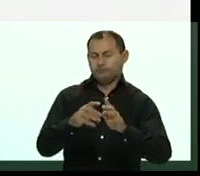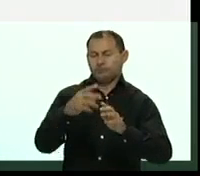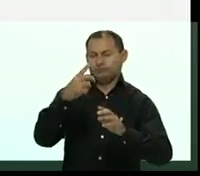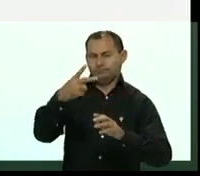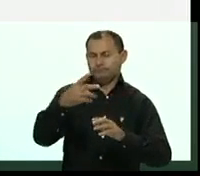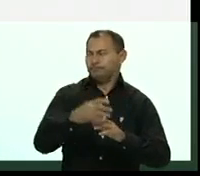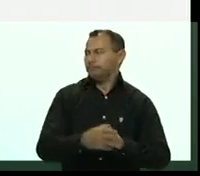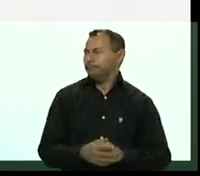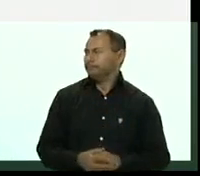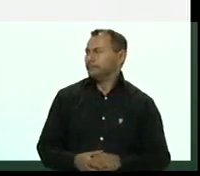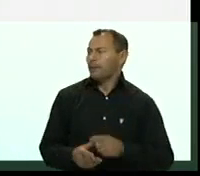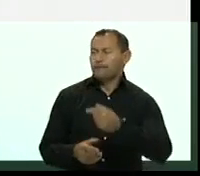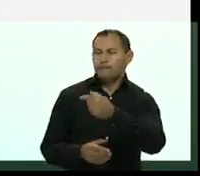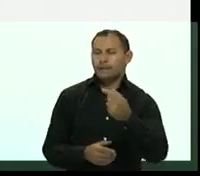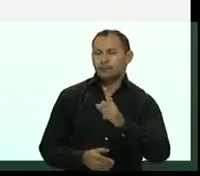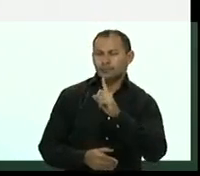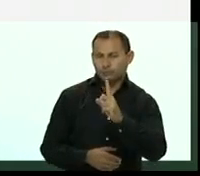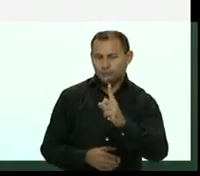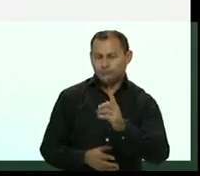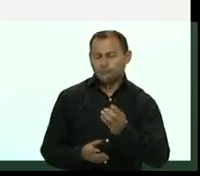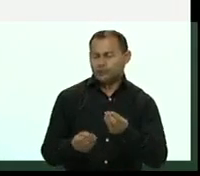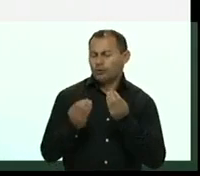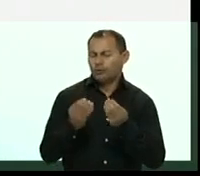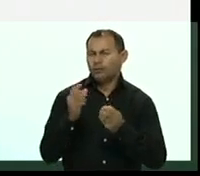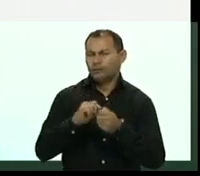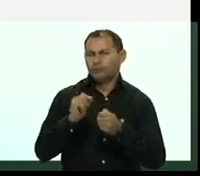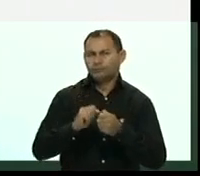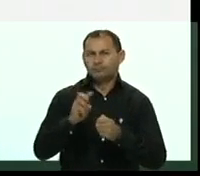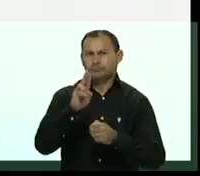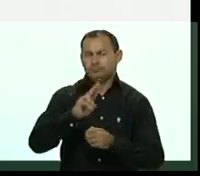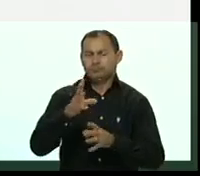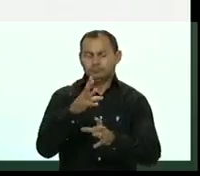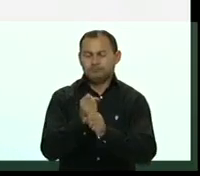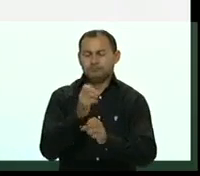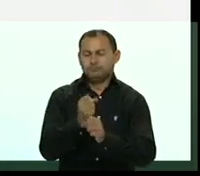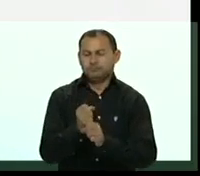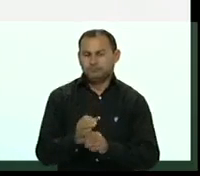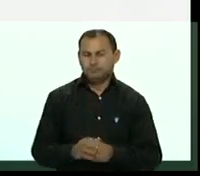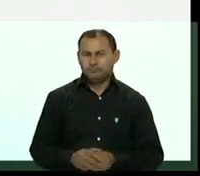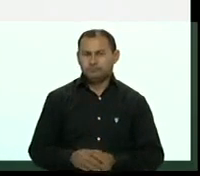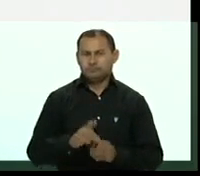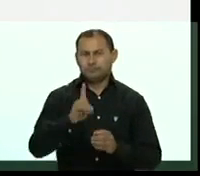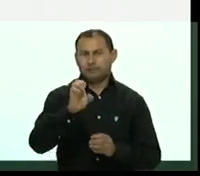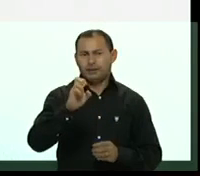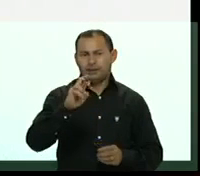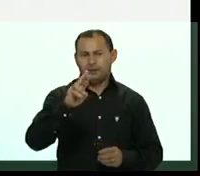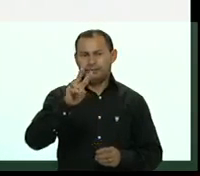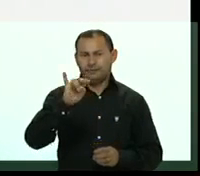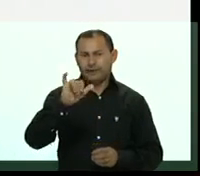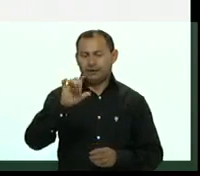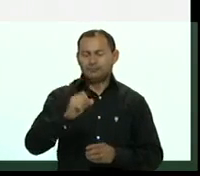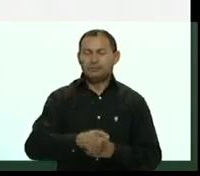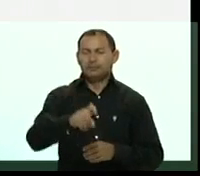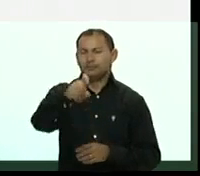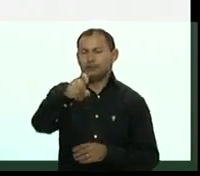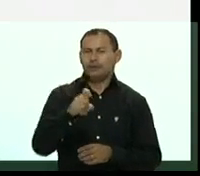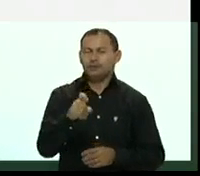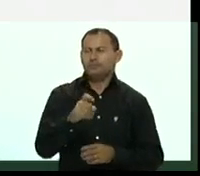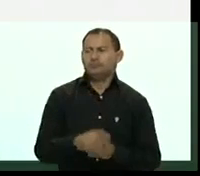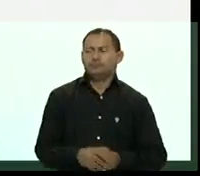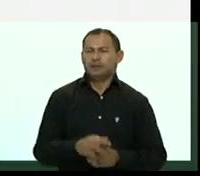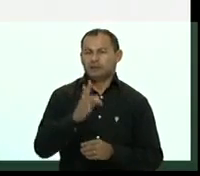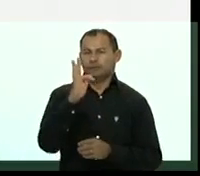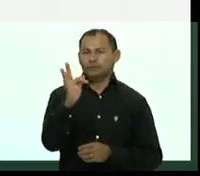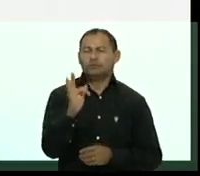4x² menos 1. Como que eu faço para aplicar, para calcular a derivada em relação a x